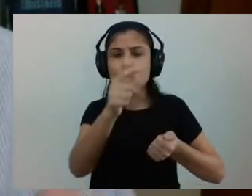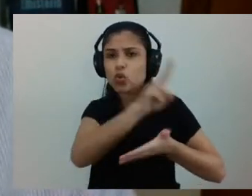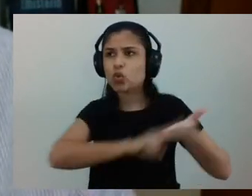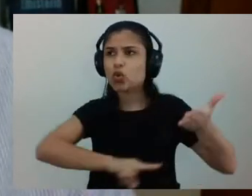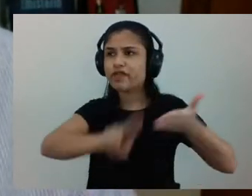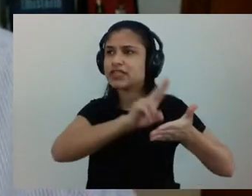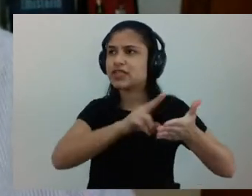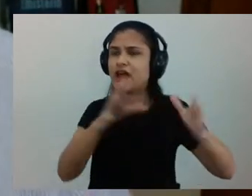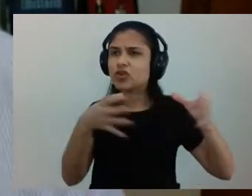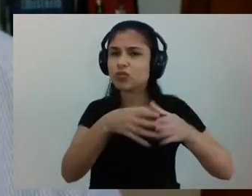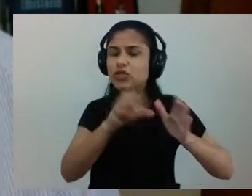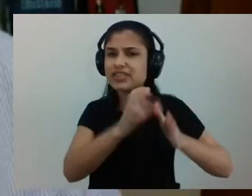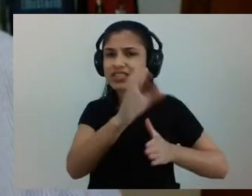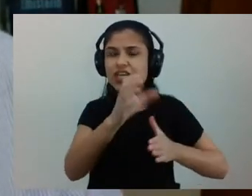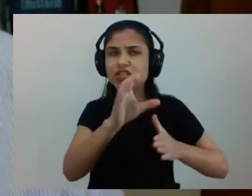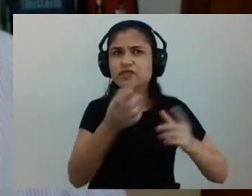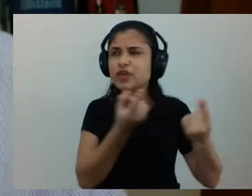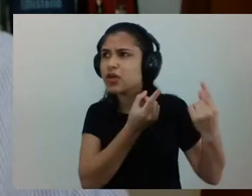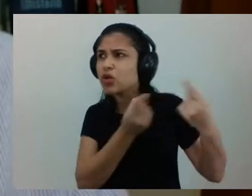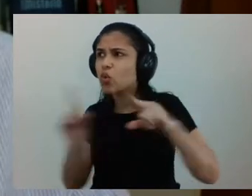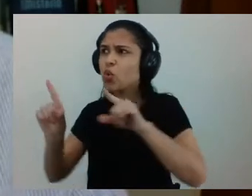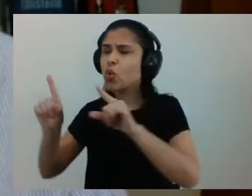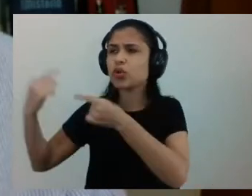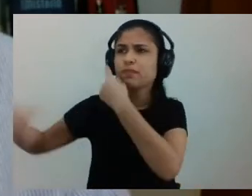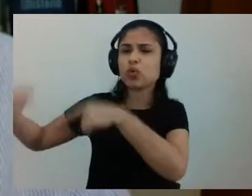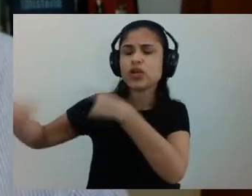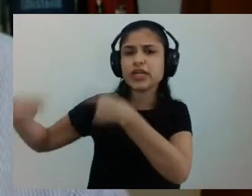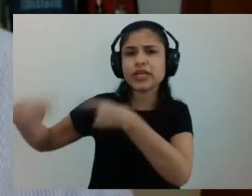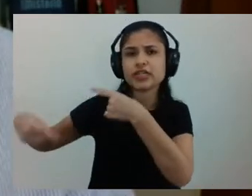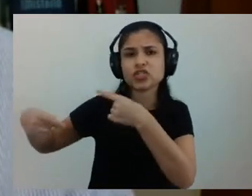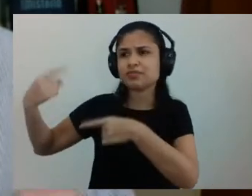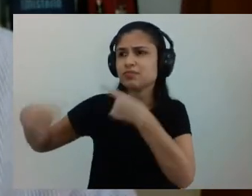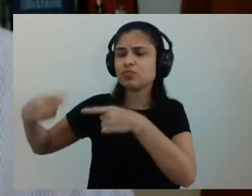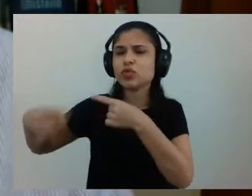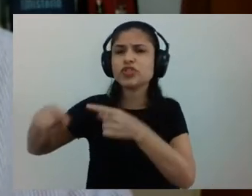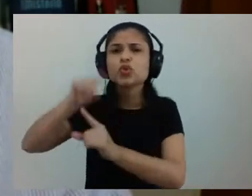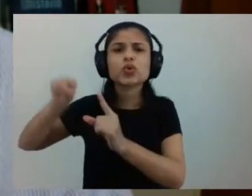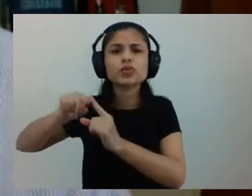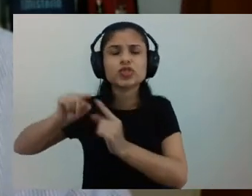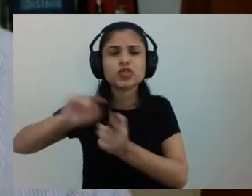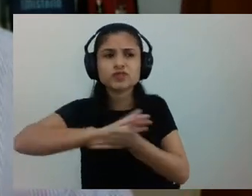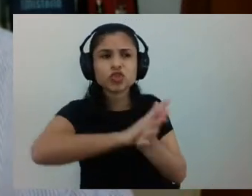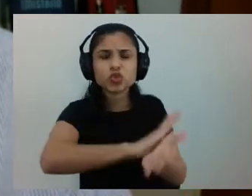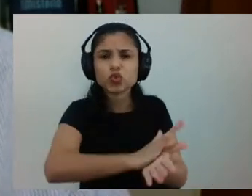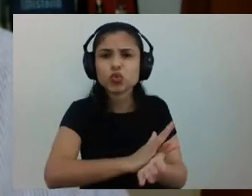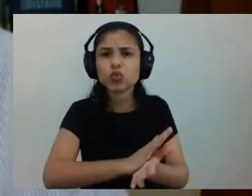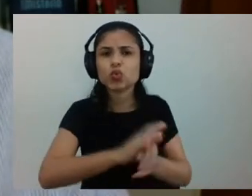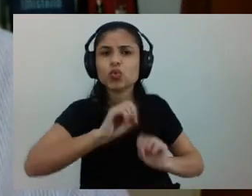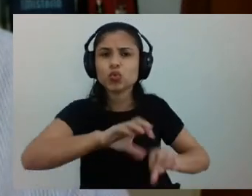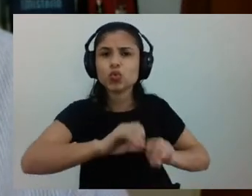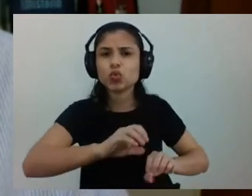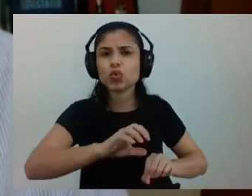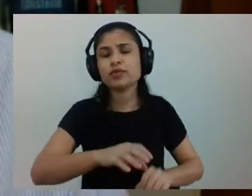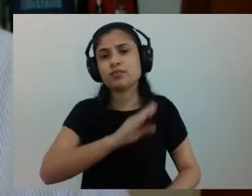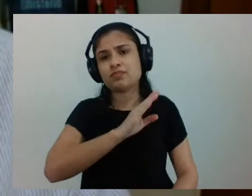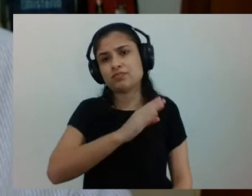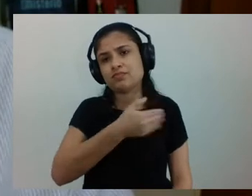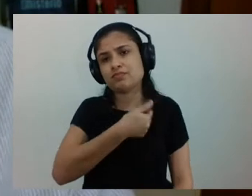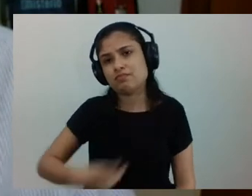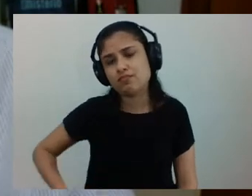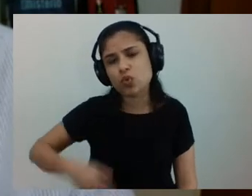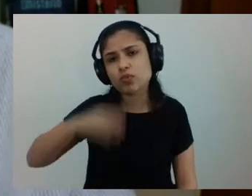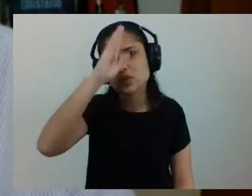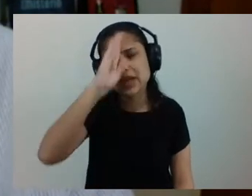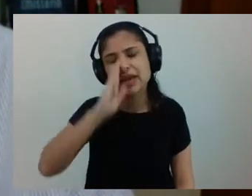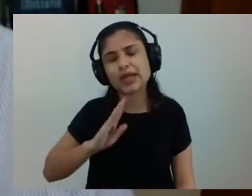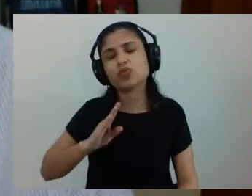muitas políticas que estão sendo colocadas, que são com o destino de destruir o ensino público e gratuito de qualidade.